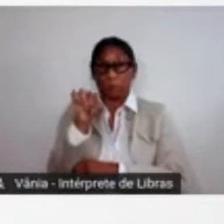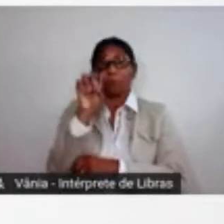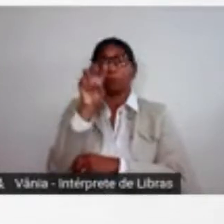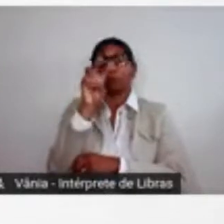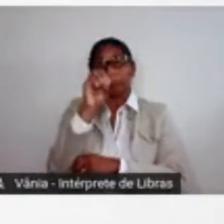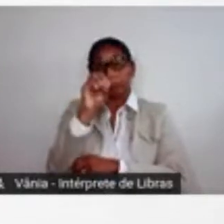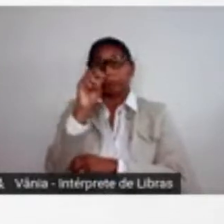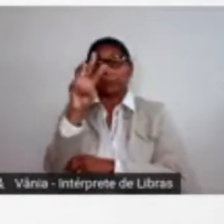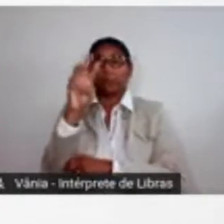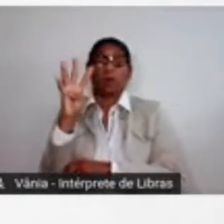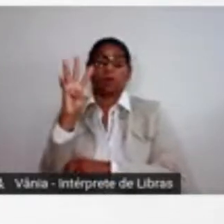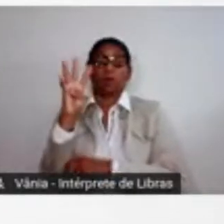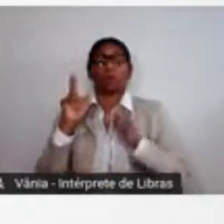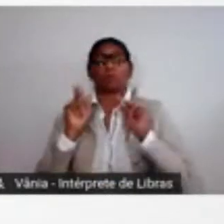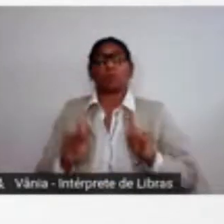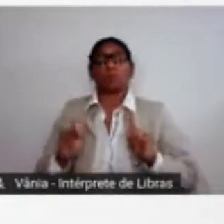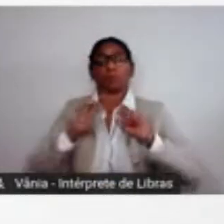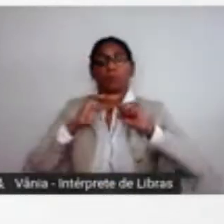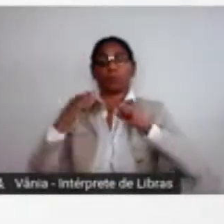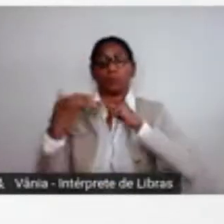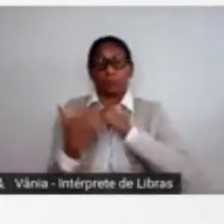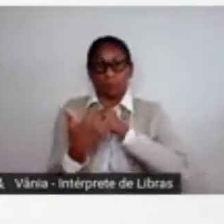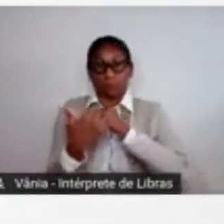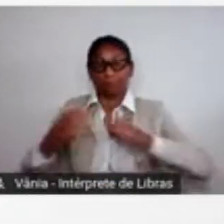84.034 casos de coronavírus em